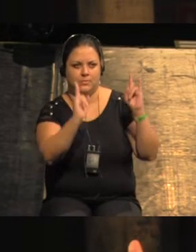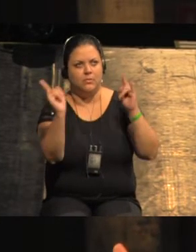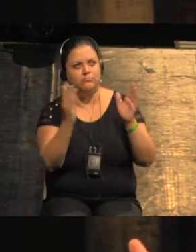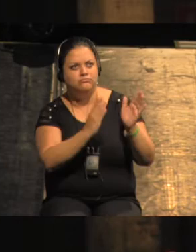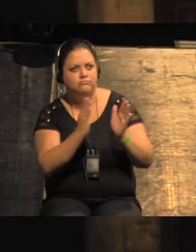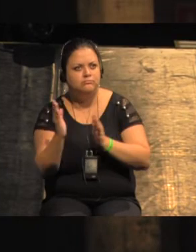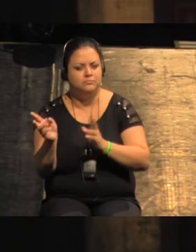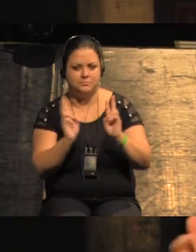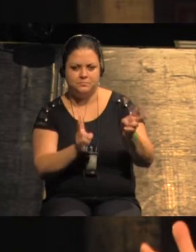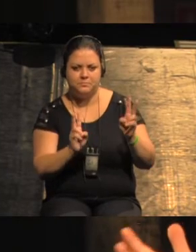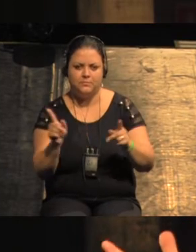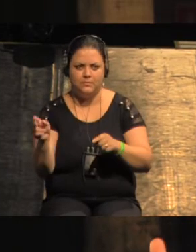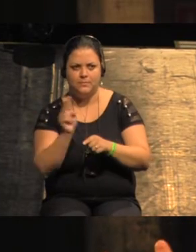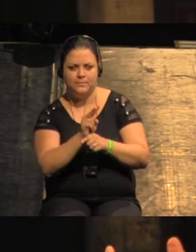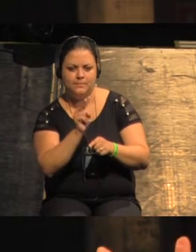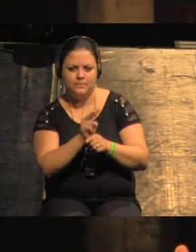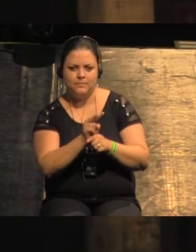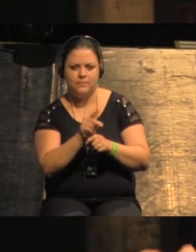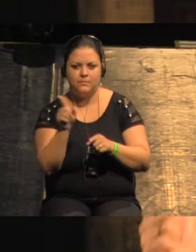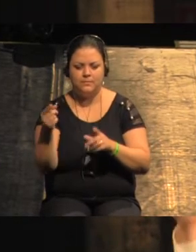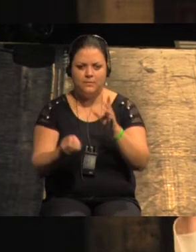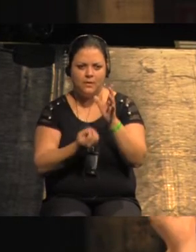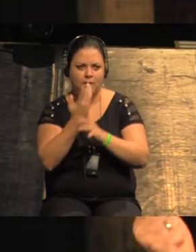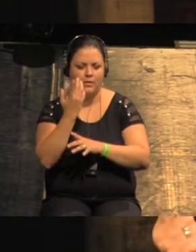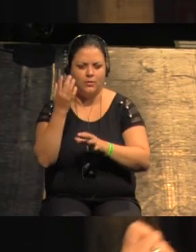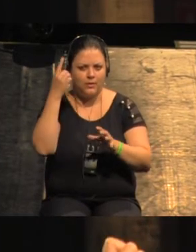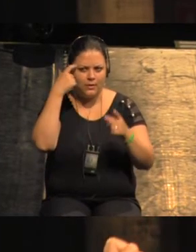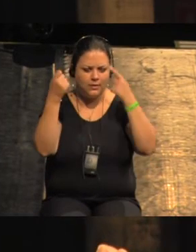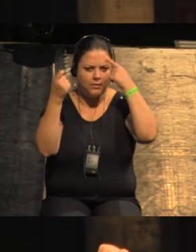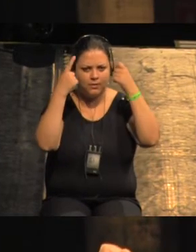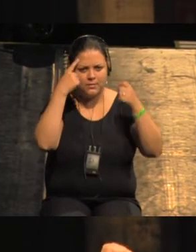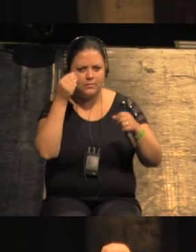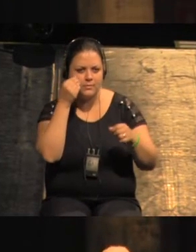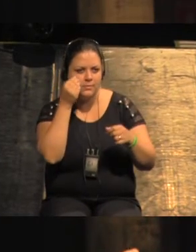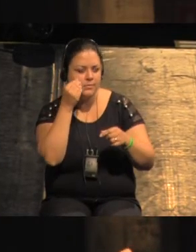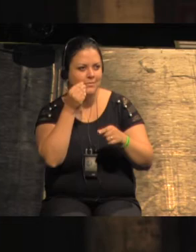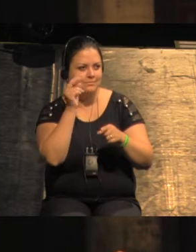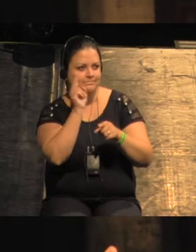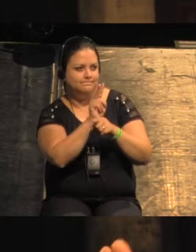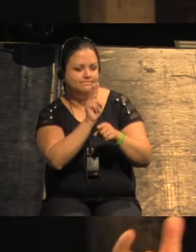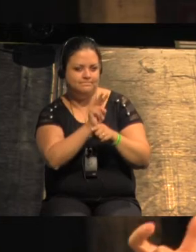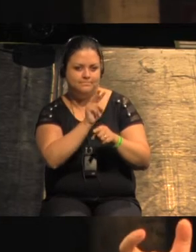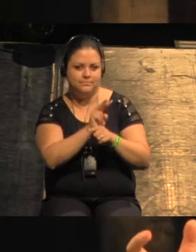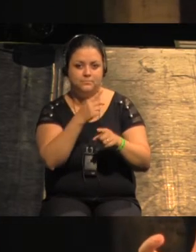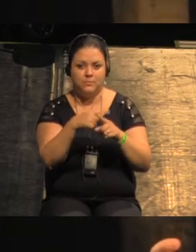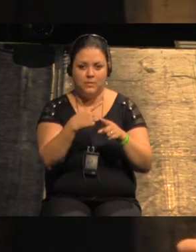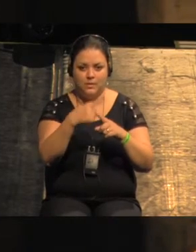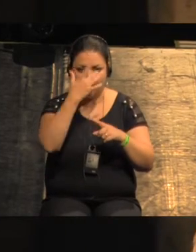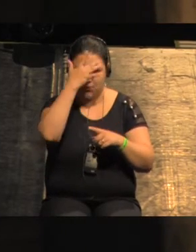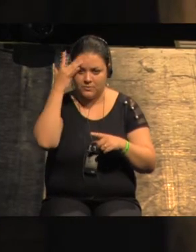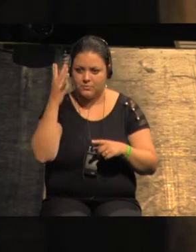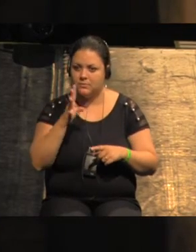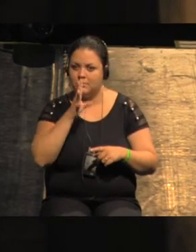zelador, basicamente, do prédio, que dá uma vida enorme àquilo lá. Eles criaram mecanismos para que vedam